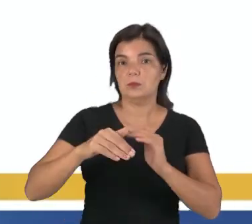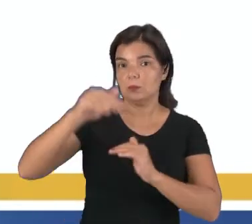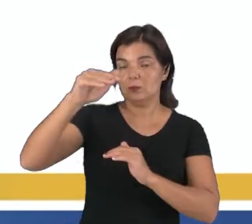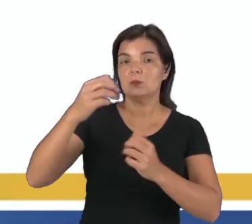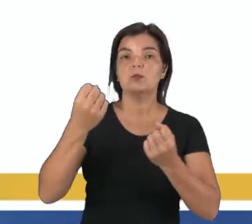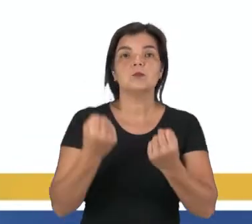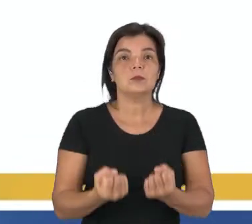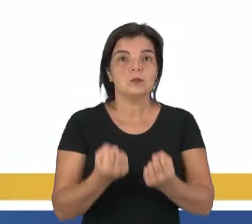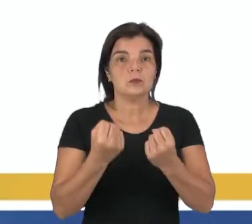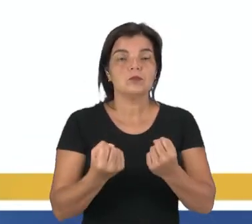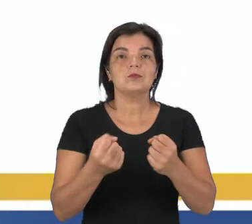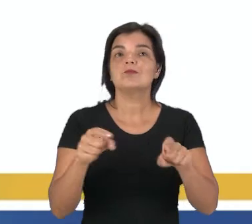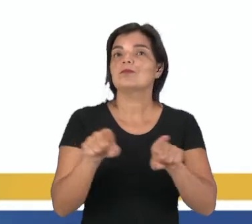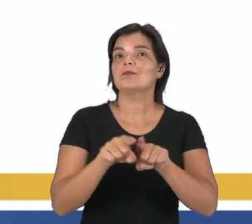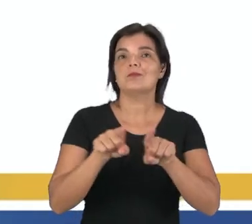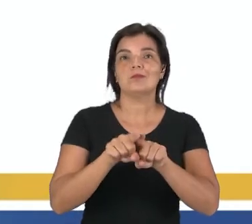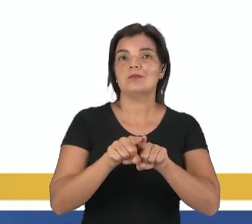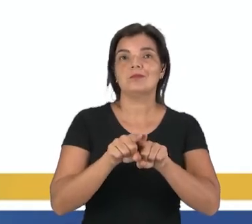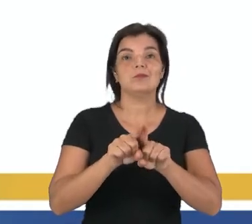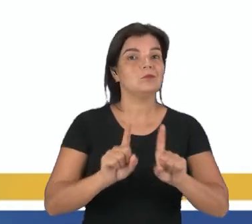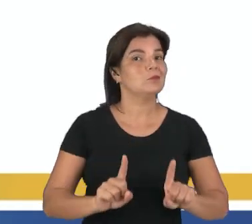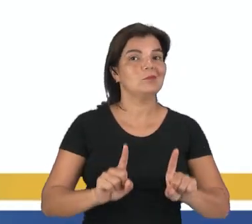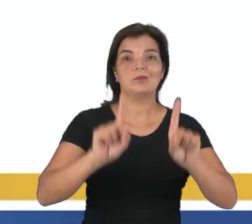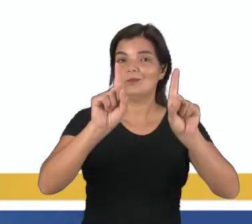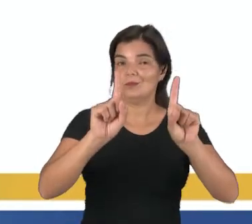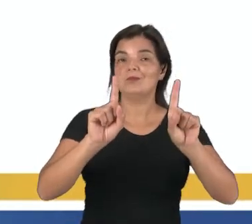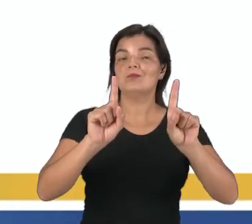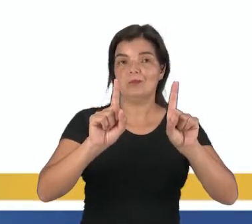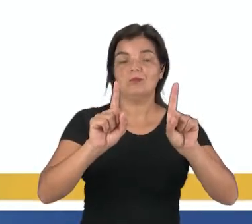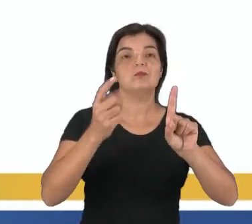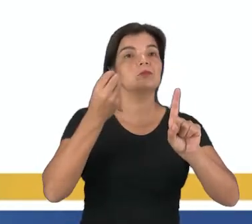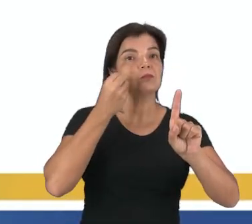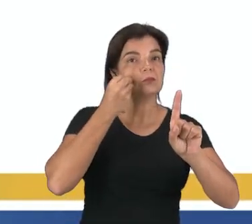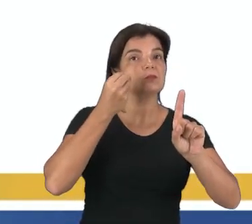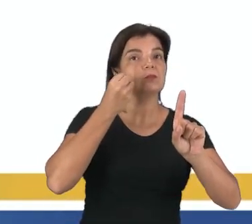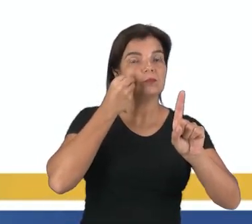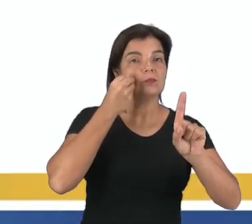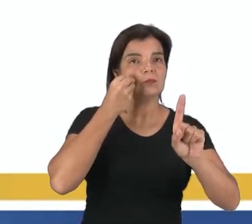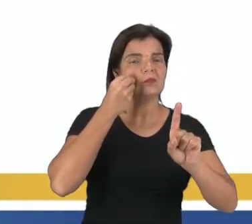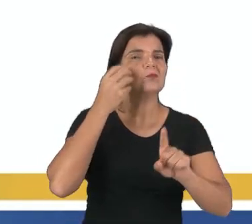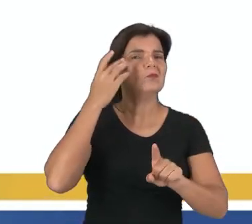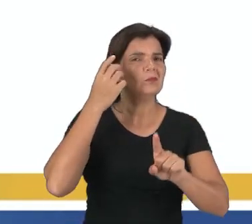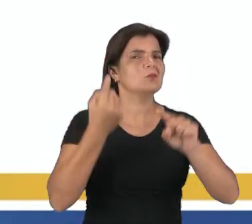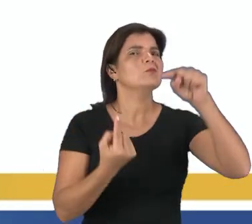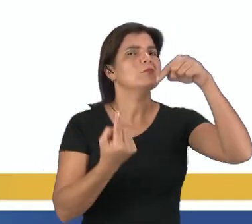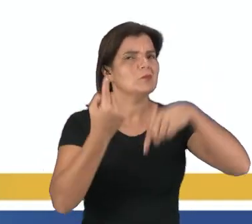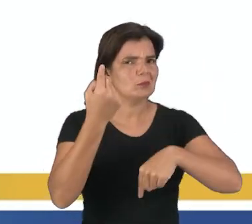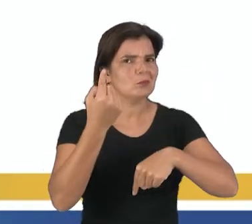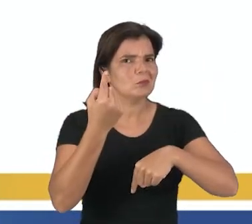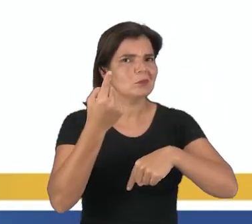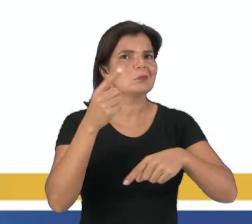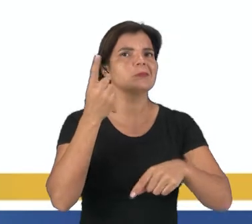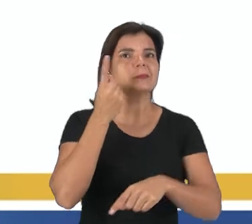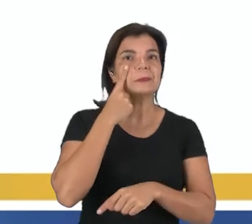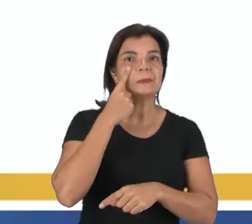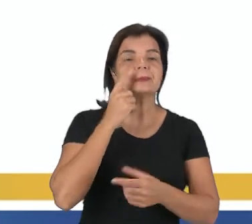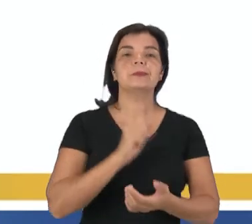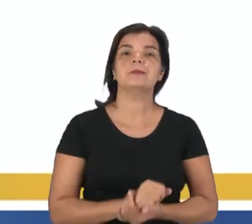e peso, elas não são diretamente proporcionais. Então eu quero testar e ver, será que são inversamente